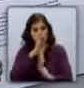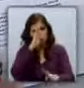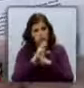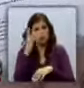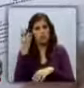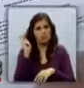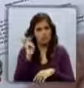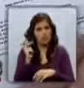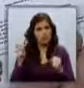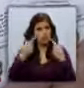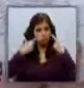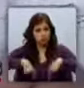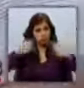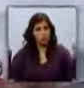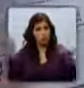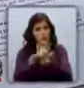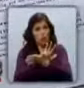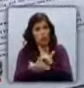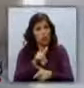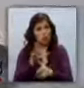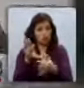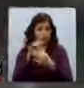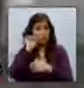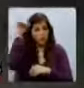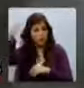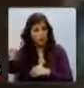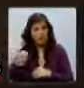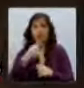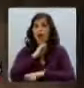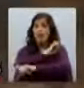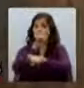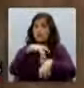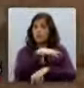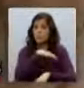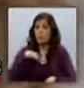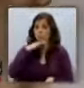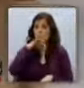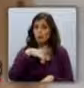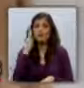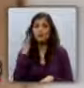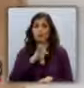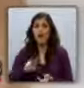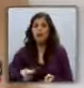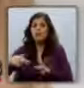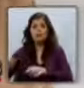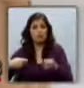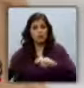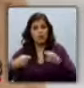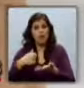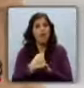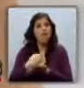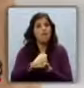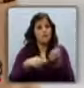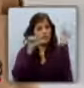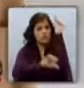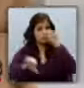jornal internacional de endocrinologia serve de alerta para os médicos de família procurarem alternativas no mercado e às farmacêuticas